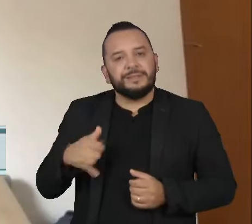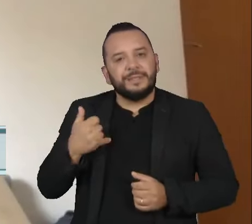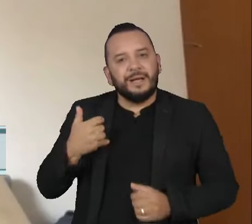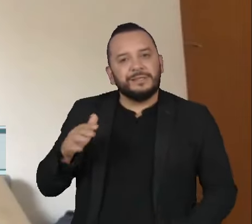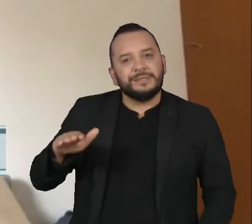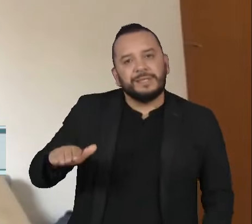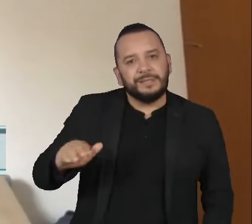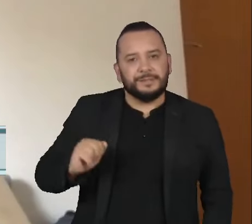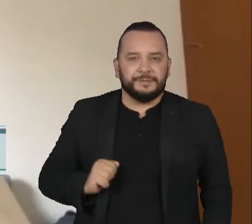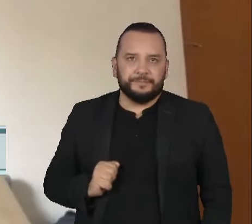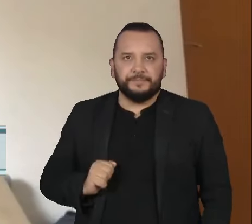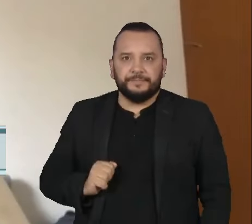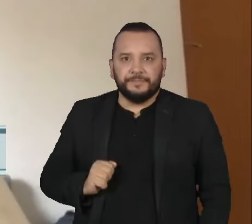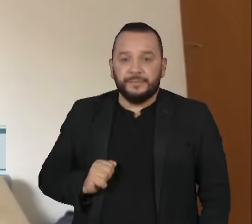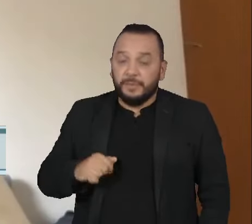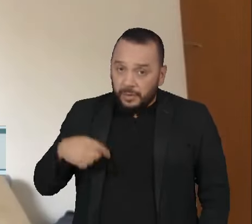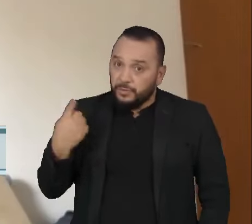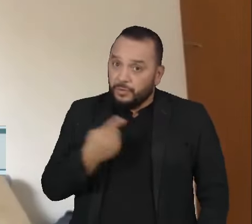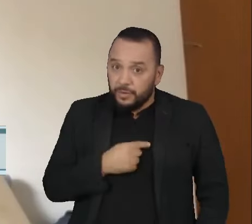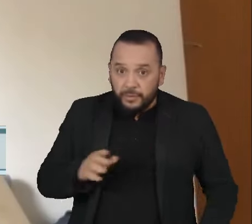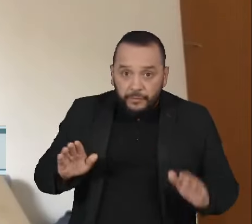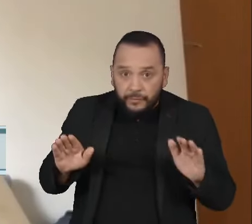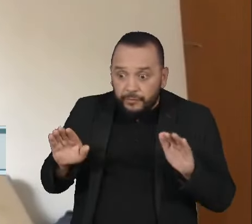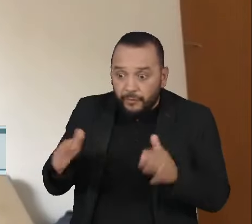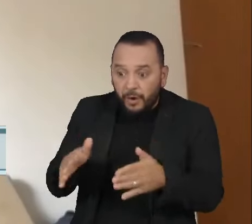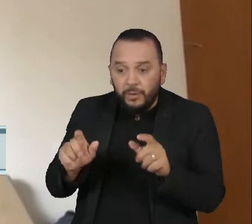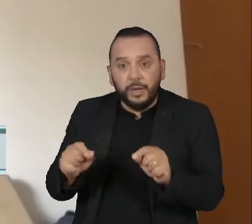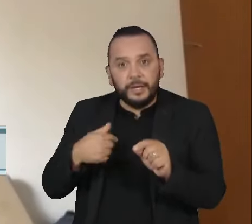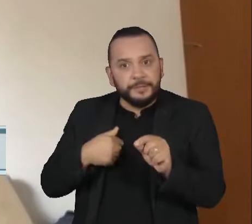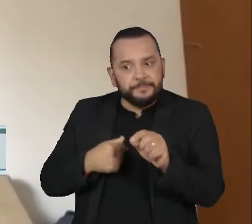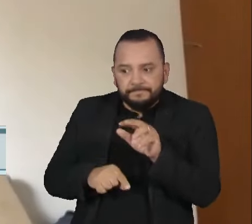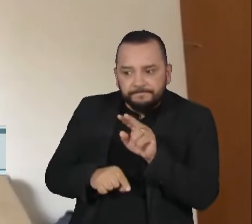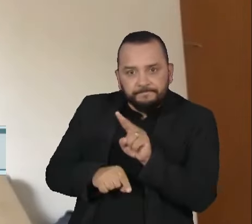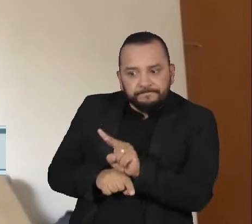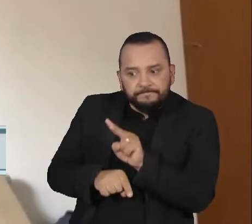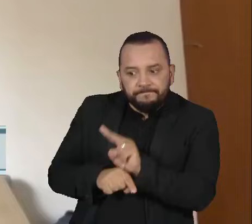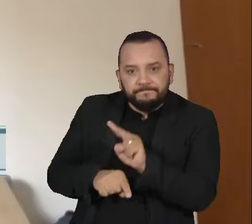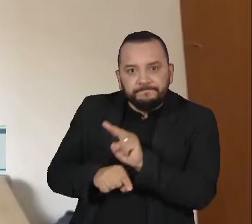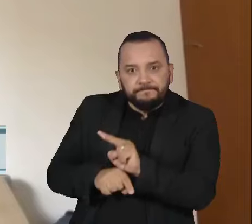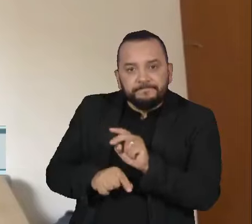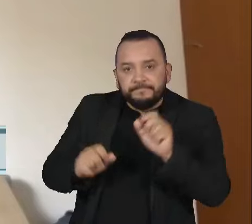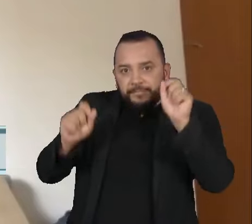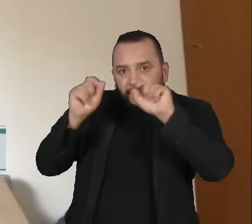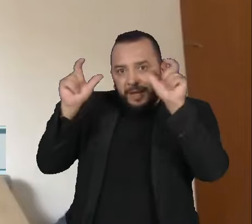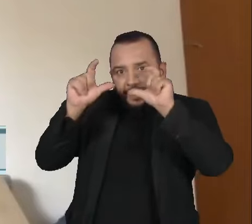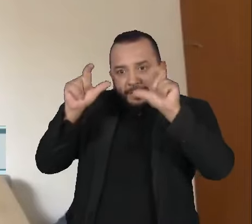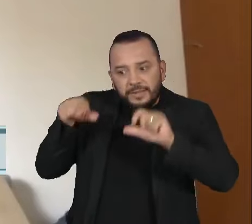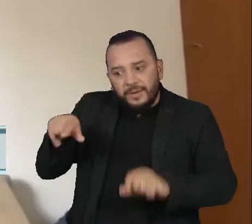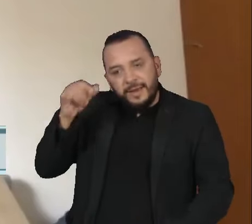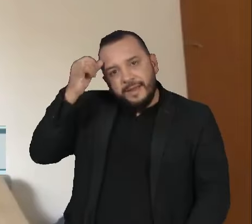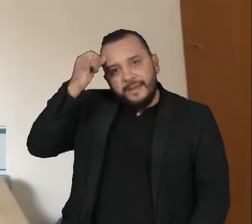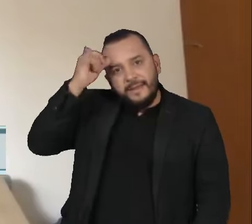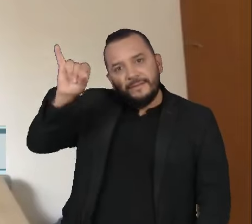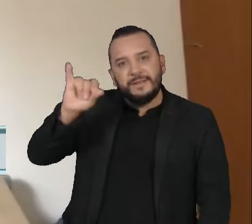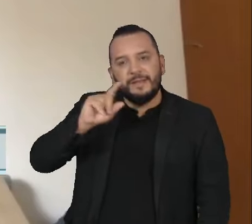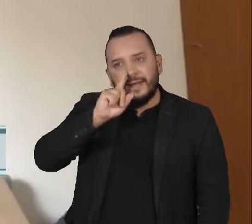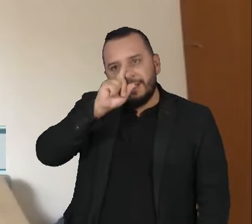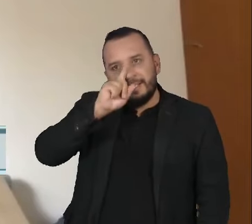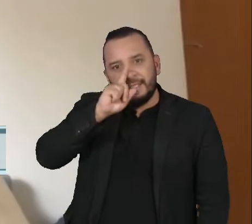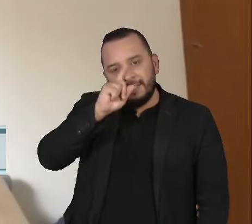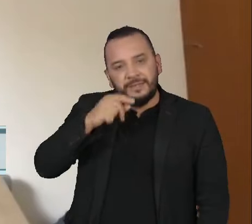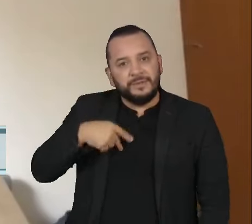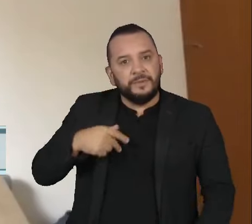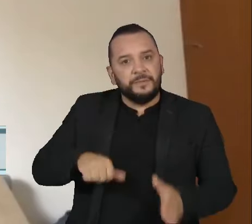o foco nesse público seria justamente para alertar sobre os riscos já dessa